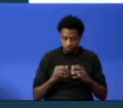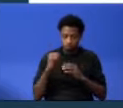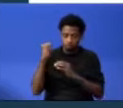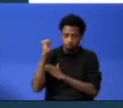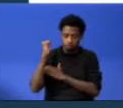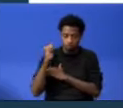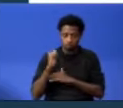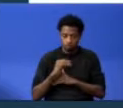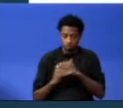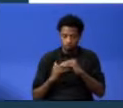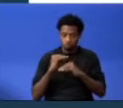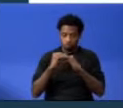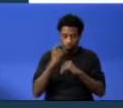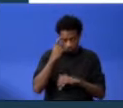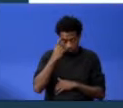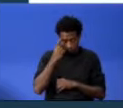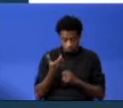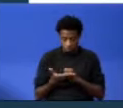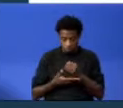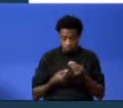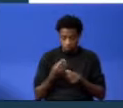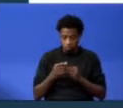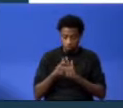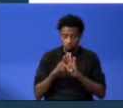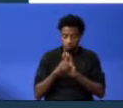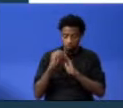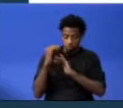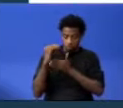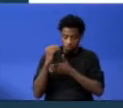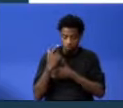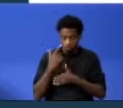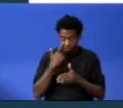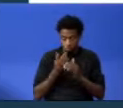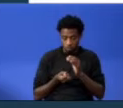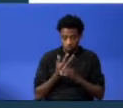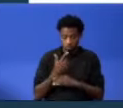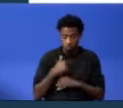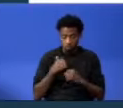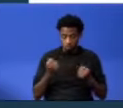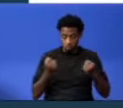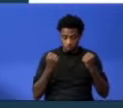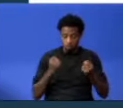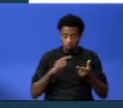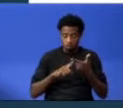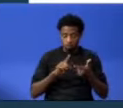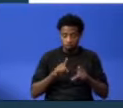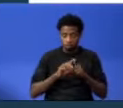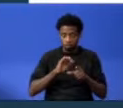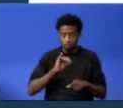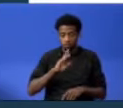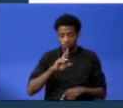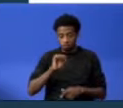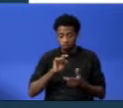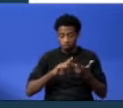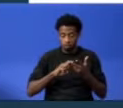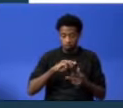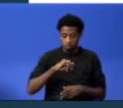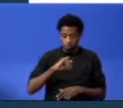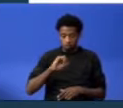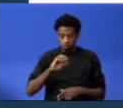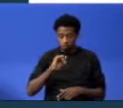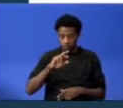se a gente considerar a estrutura do músculo, é formada pelo músculo esquelético, fascículo muscular, fibra muscular,